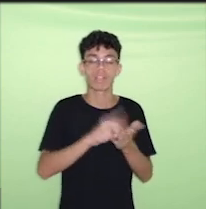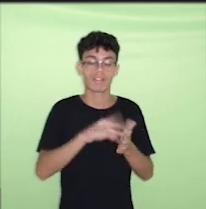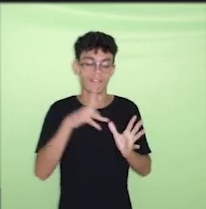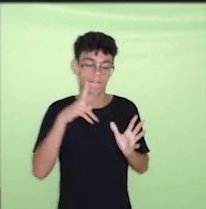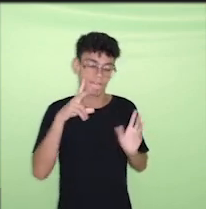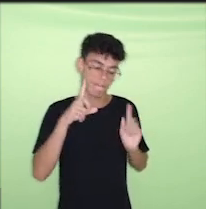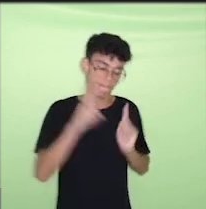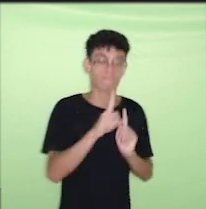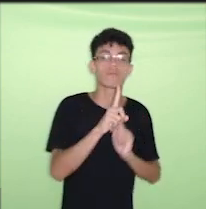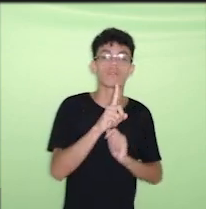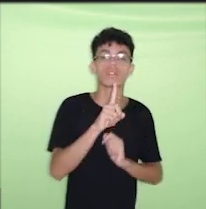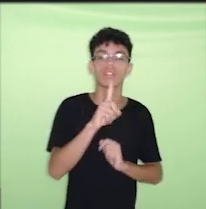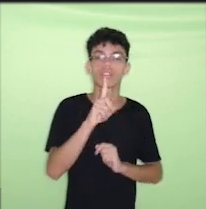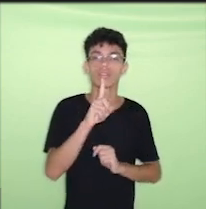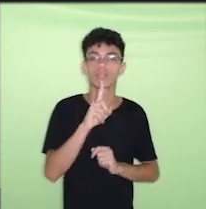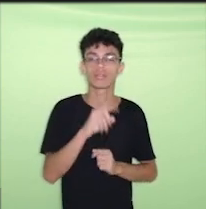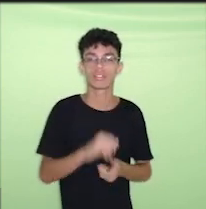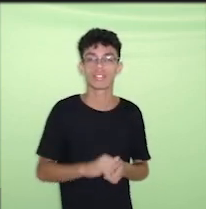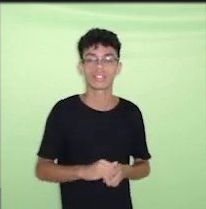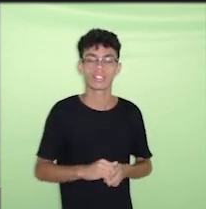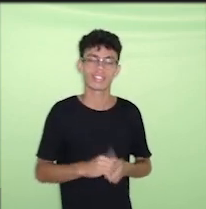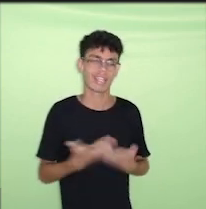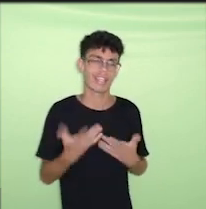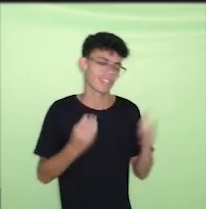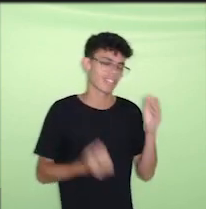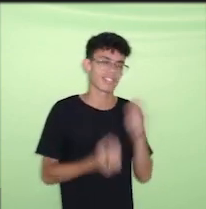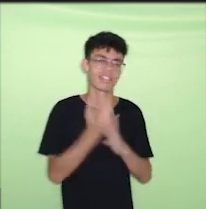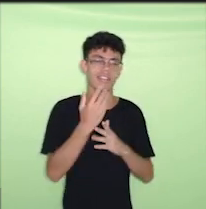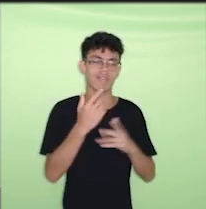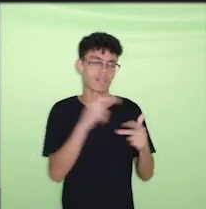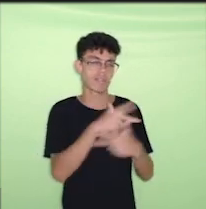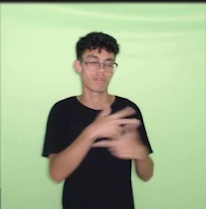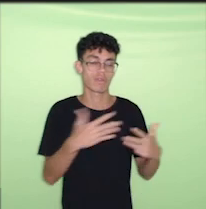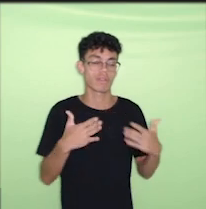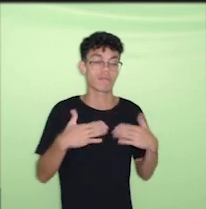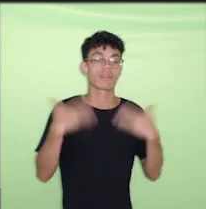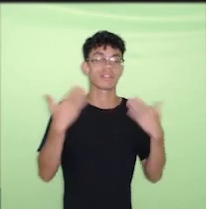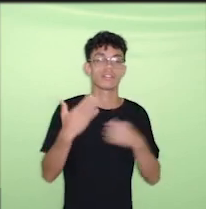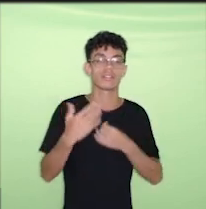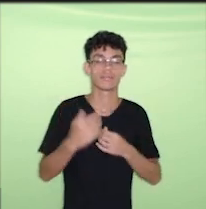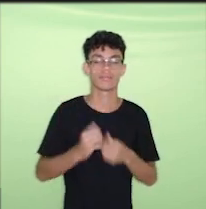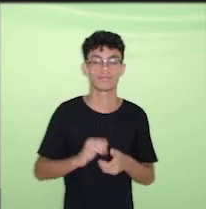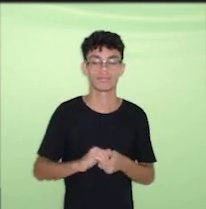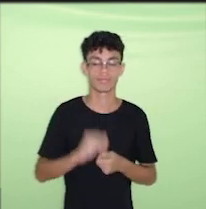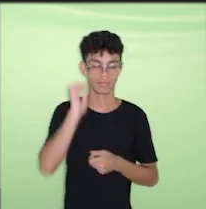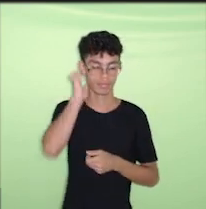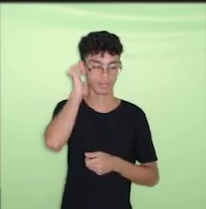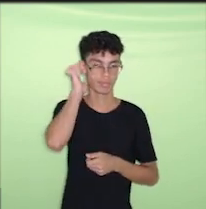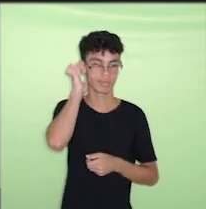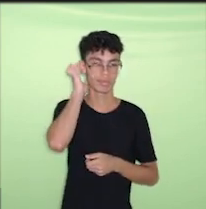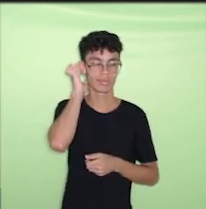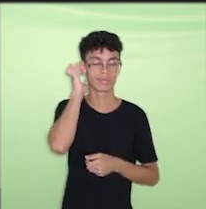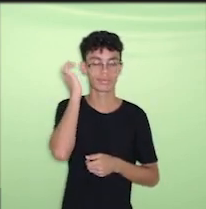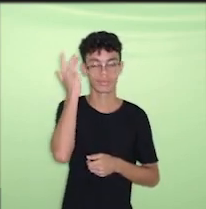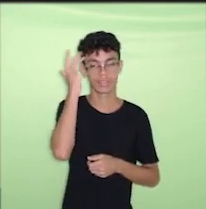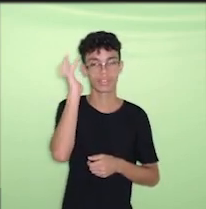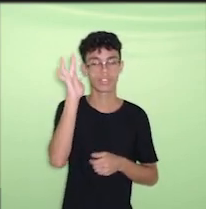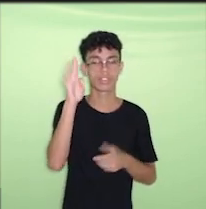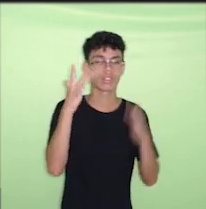mas ela criava figuras muito interessantes, assim, né? Então, eu não sei se o